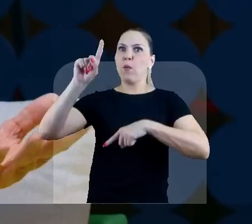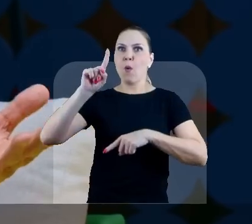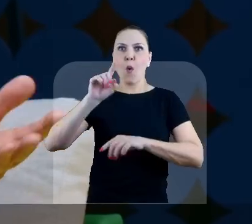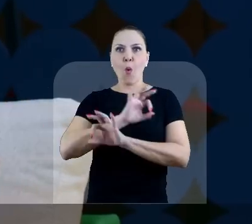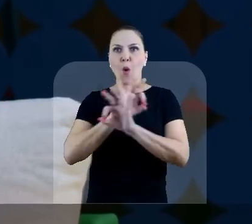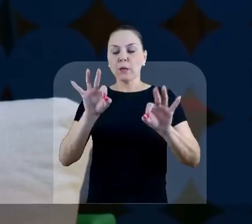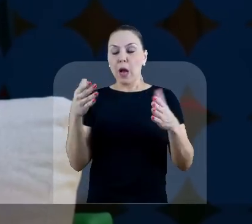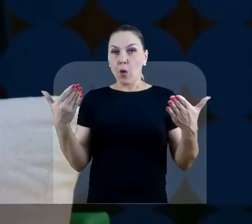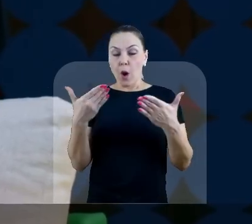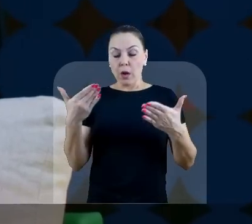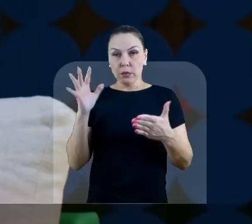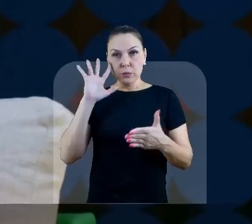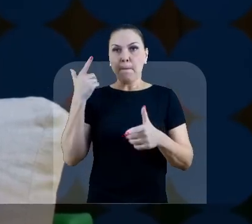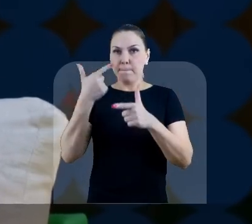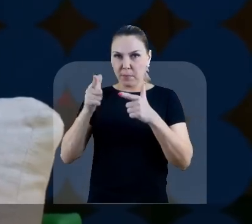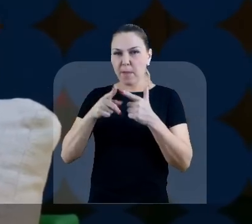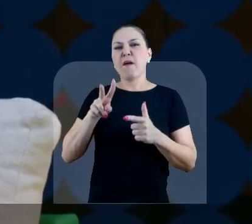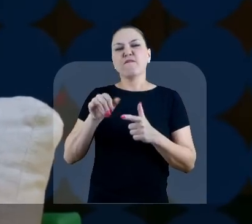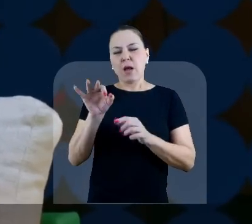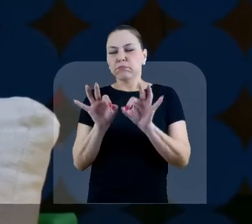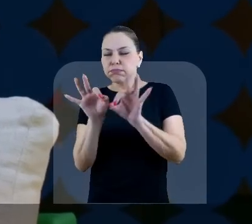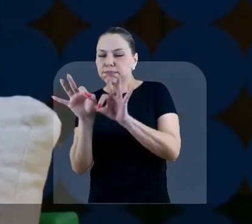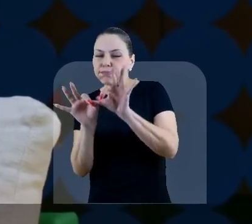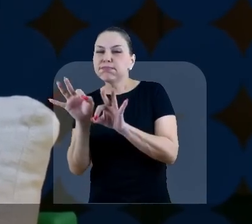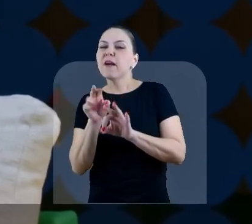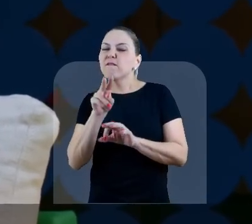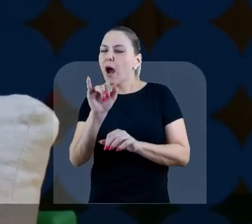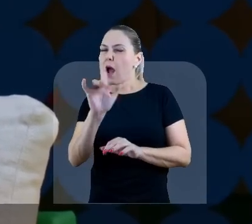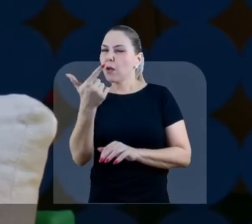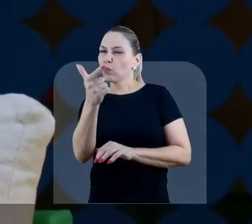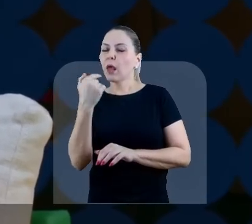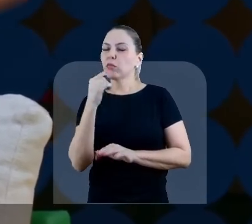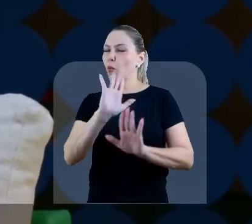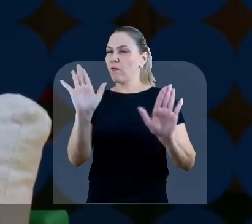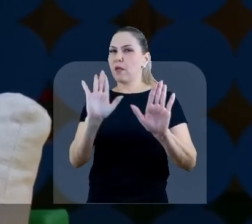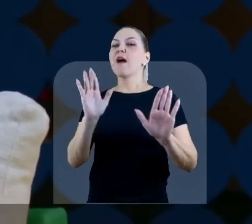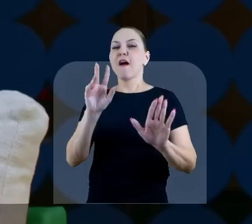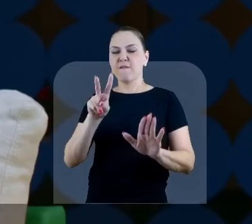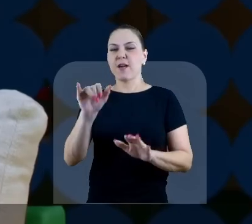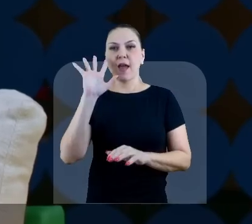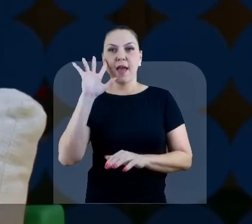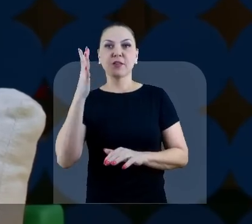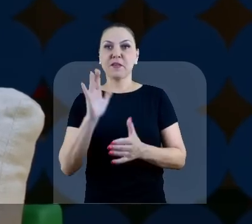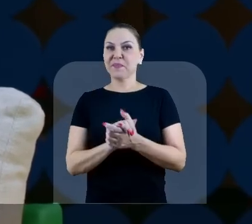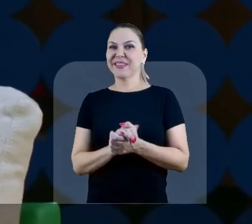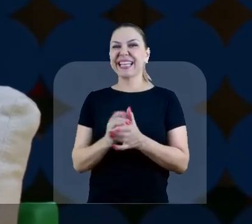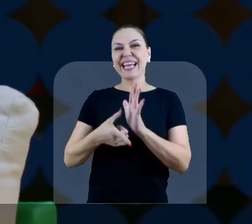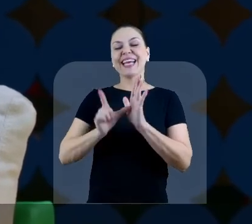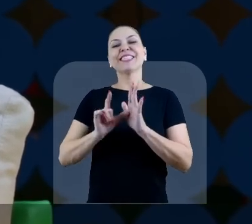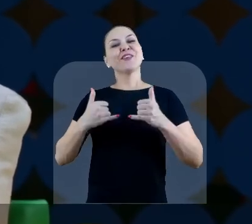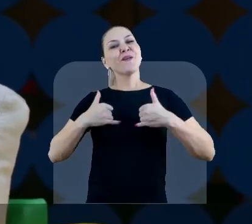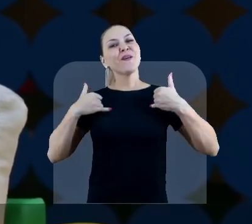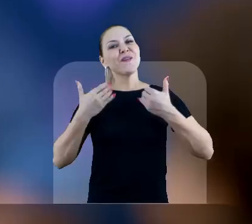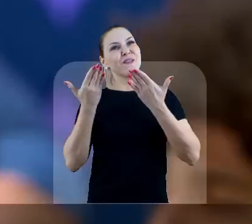aconteceu com a gente agora, essa loucura, nós vamos corrigir logo, logo. Não tenham dúvida disso. Presidente, antes de tudo, eu quero dizer que eu tenho